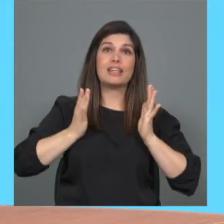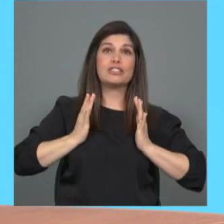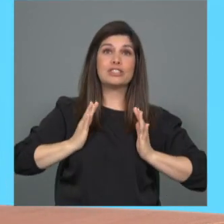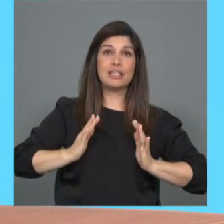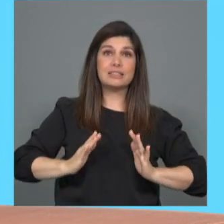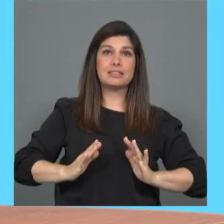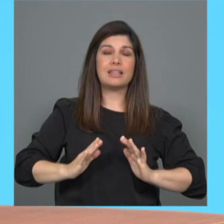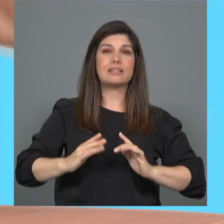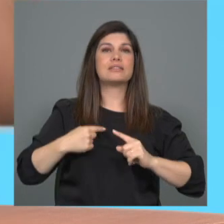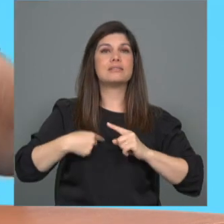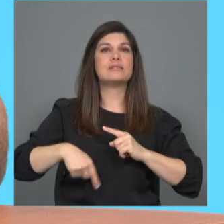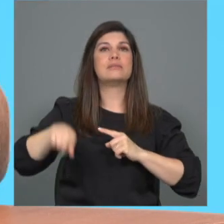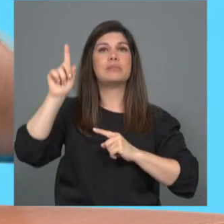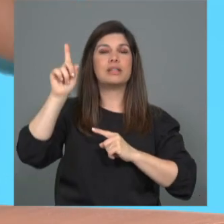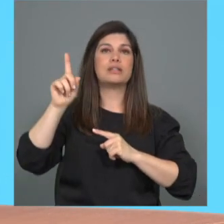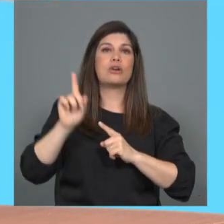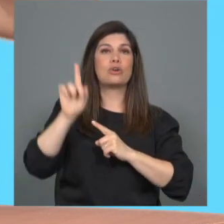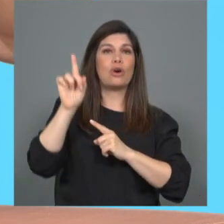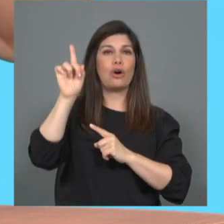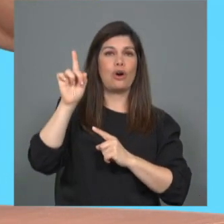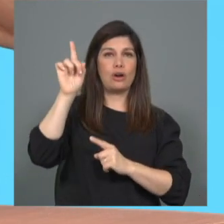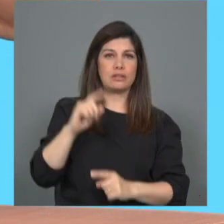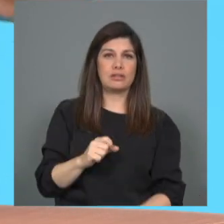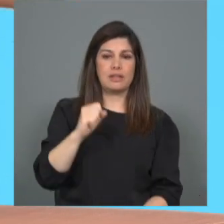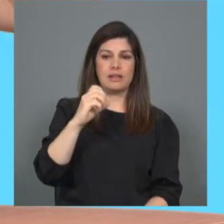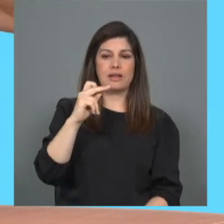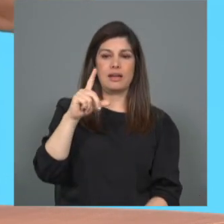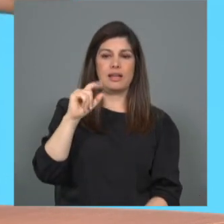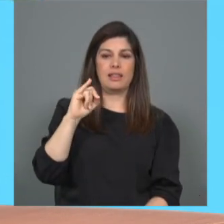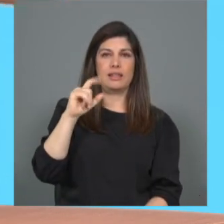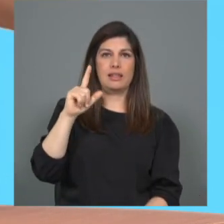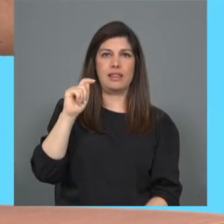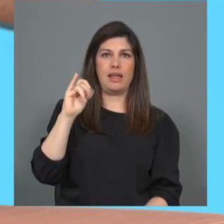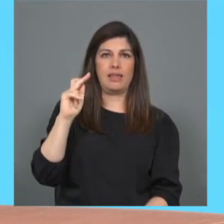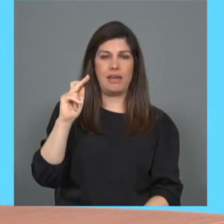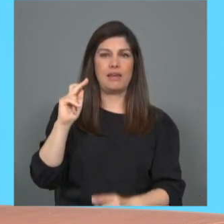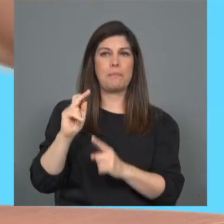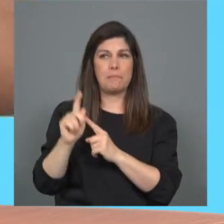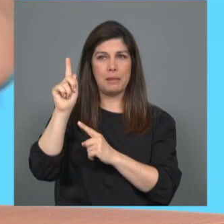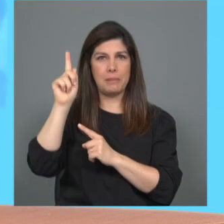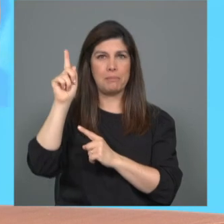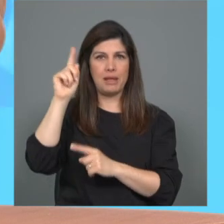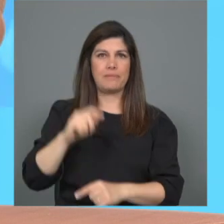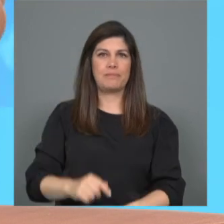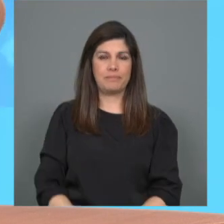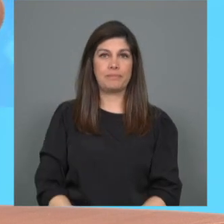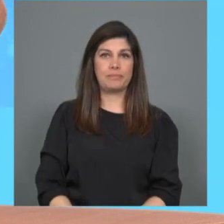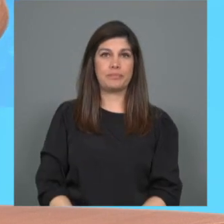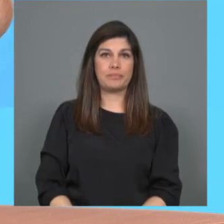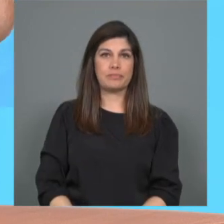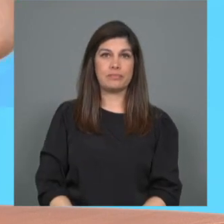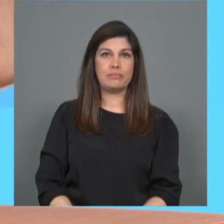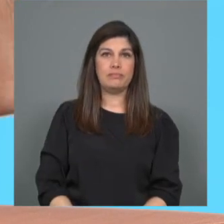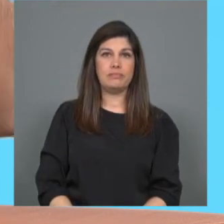norte, fora já, para cima da Galileia, portanto, para a zona da Fenícia, quase depois da Síria, Tiro e